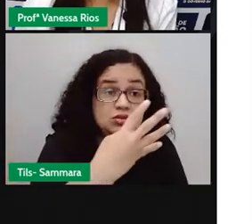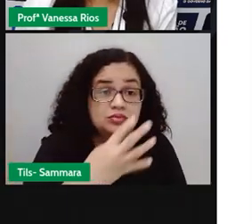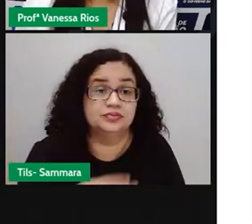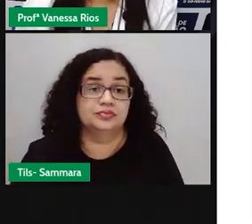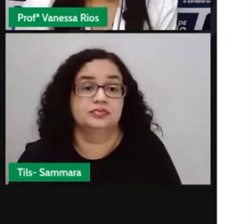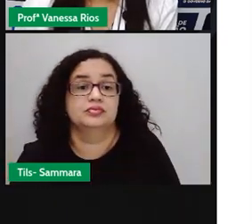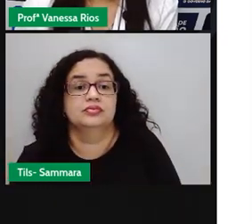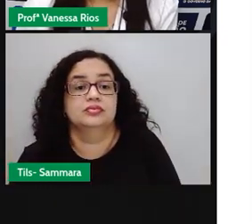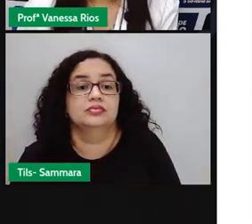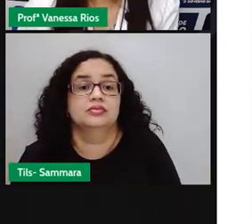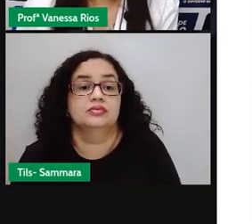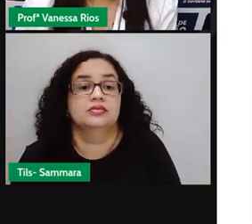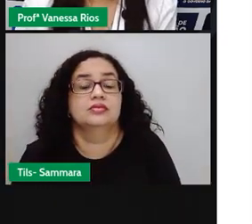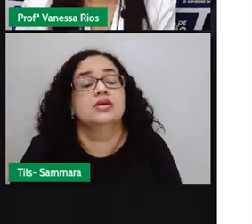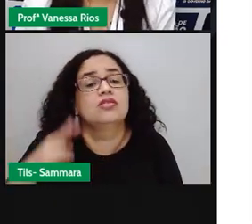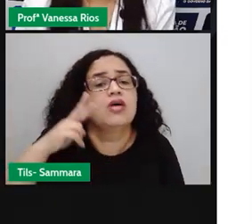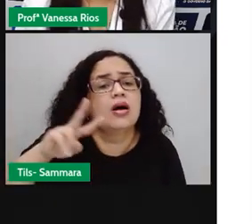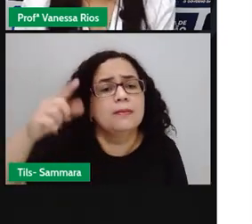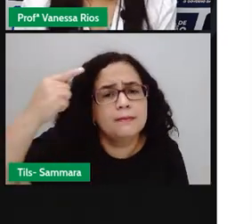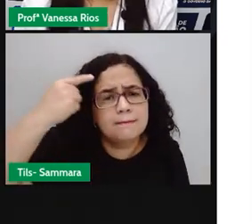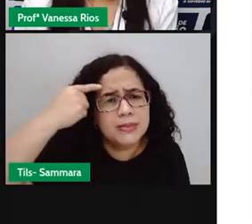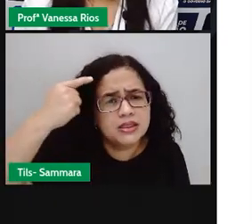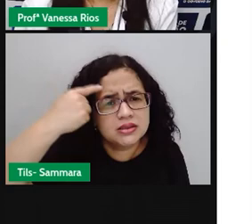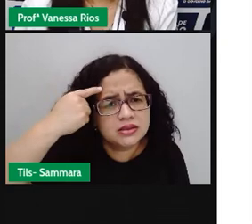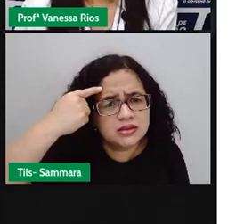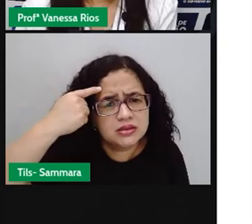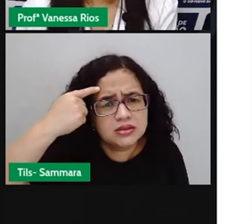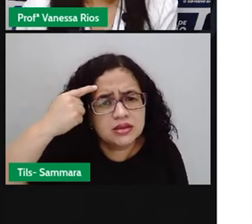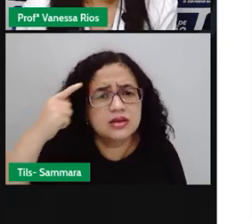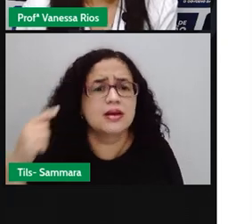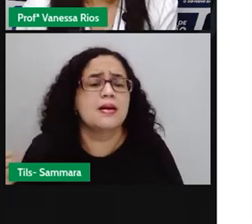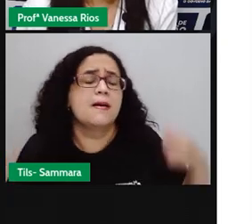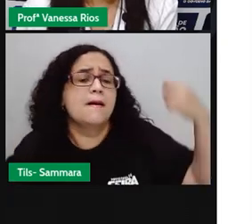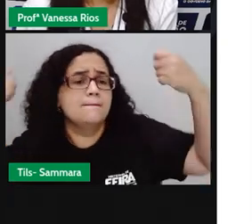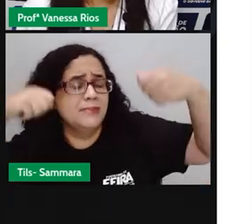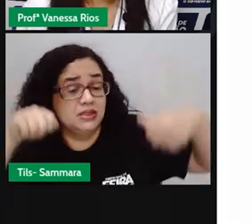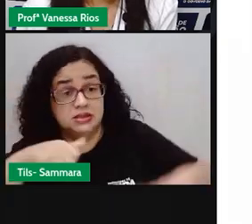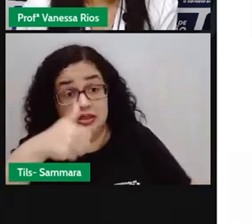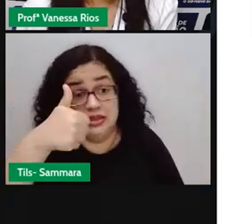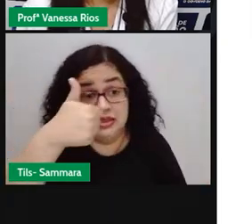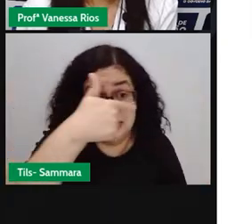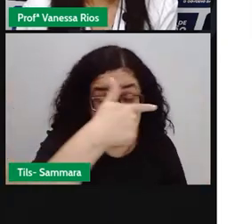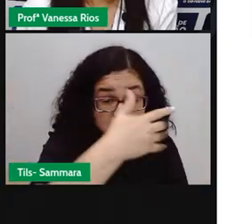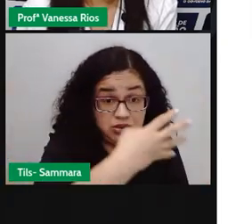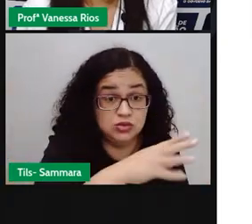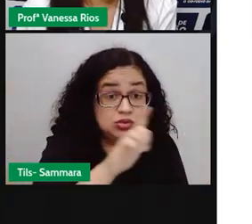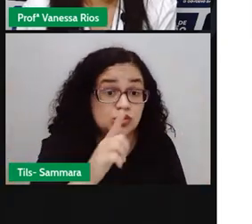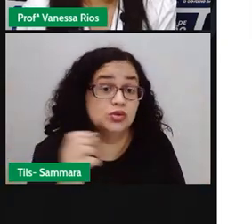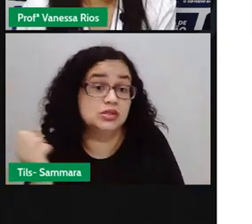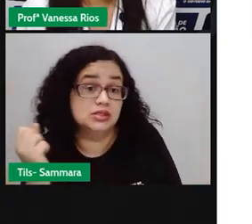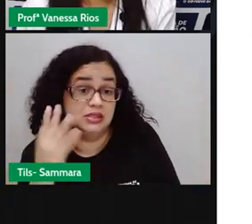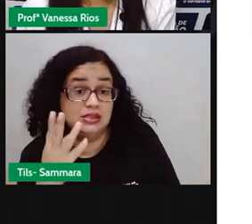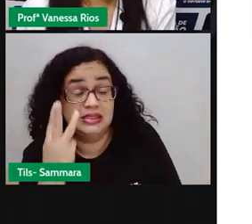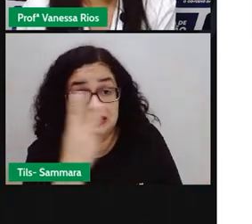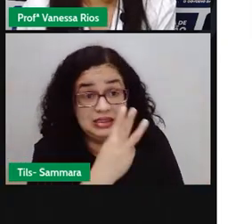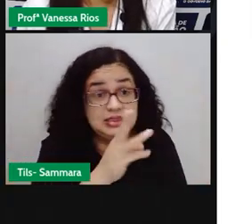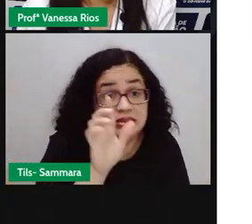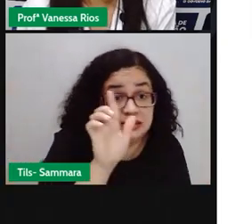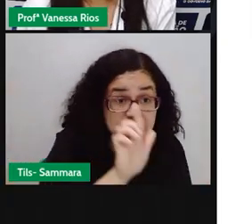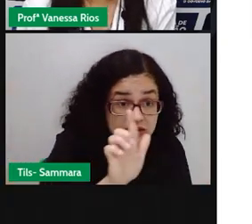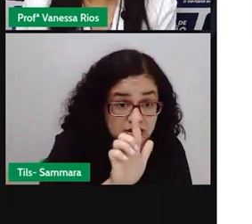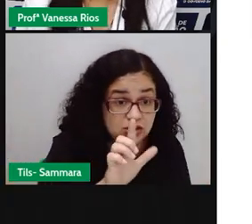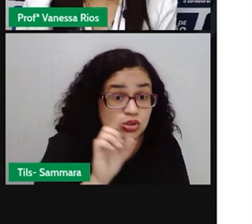litros. Então vamos pensar aí. O aquário precisa de 14 litros. Se usar apenas a jarra de 3